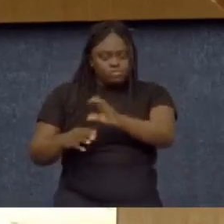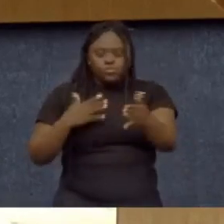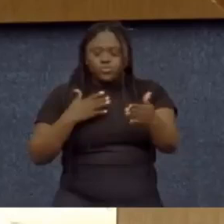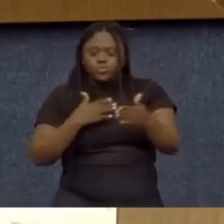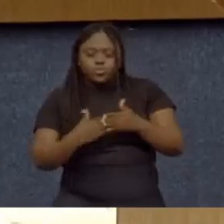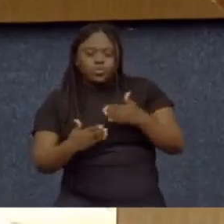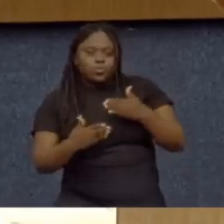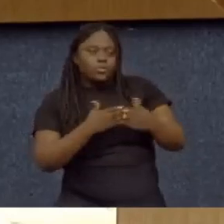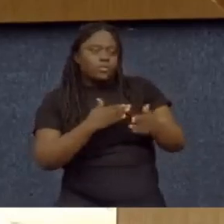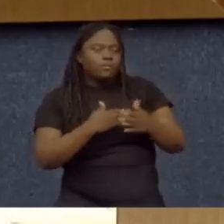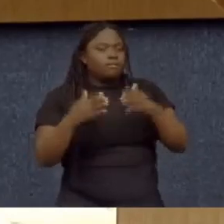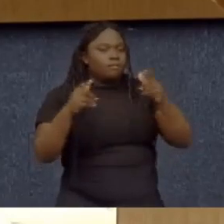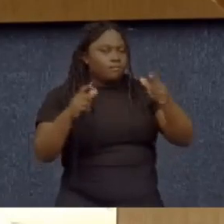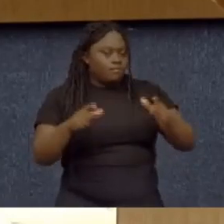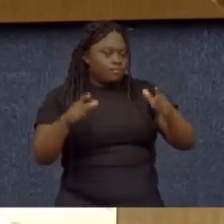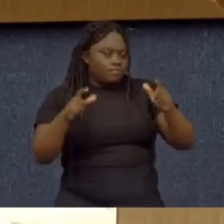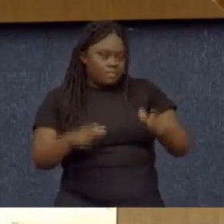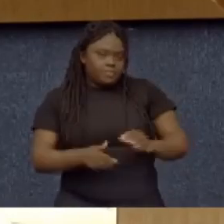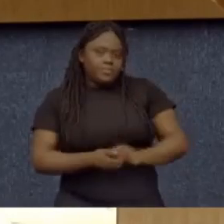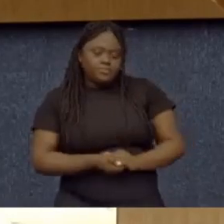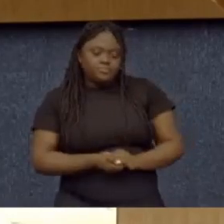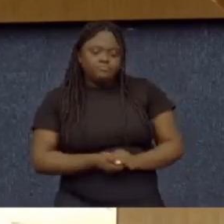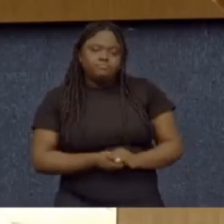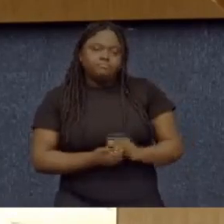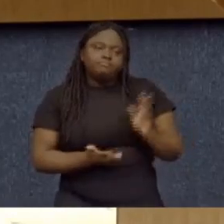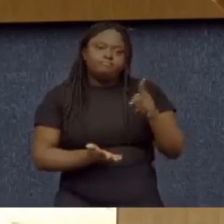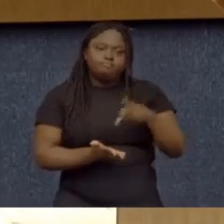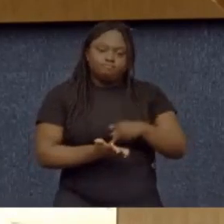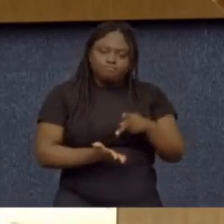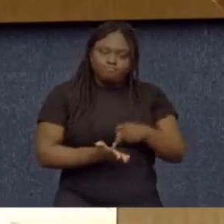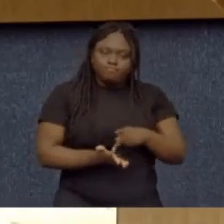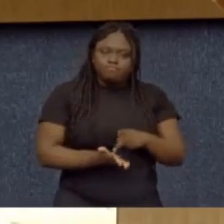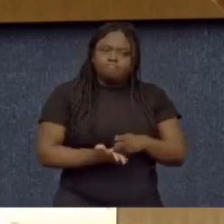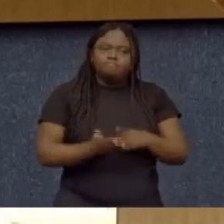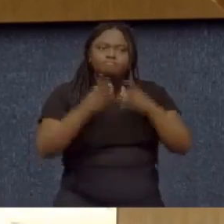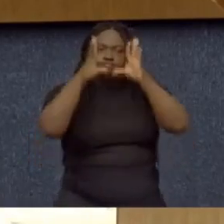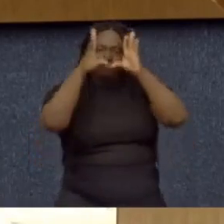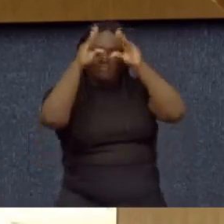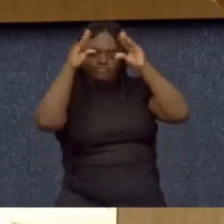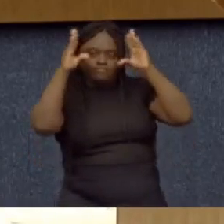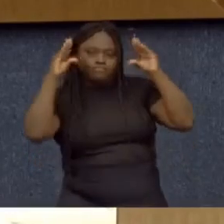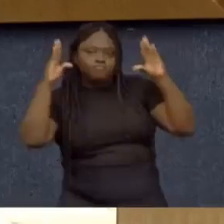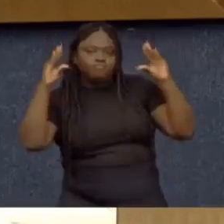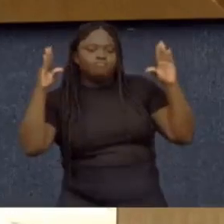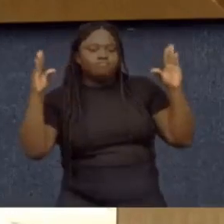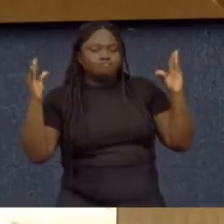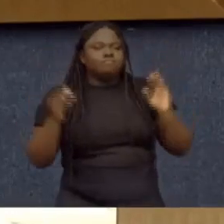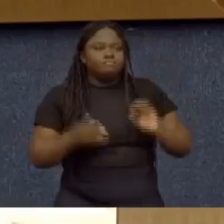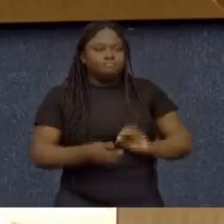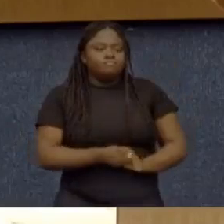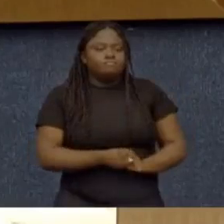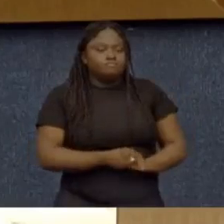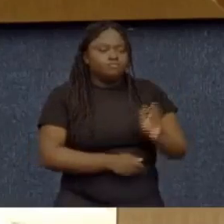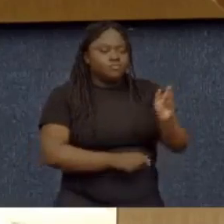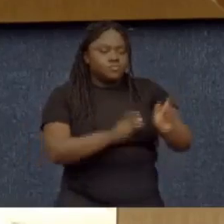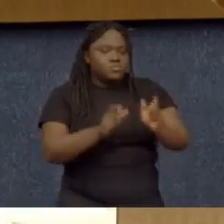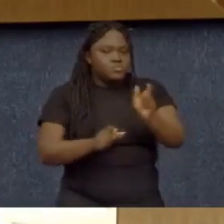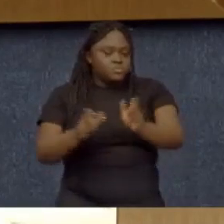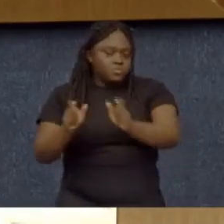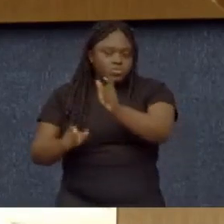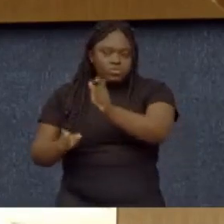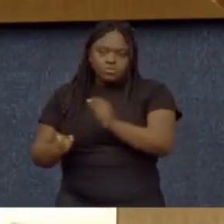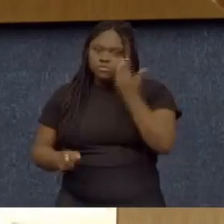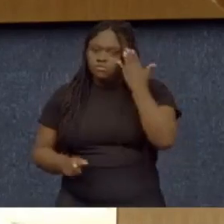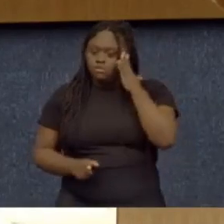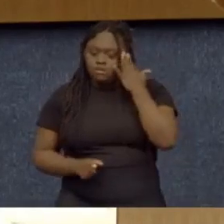em qualquer lugar, com sinceridade, com naturalidade, mesmo entre pessoas incapazes